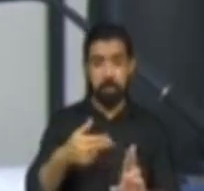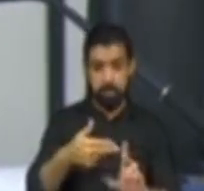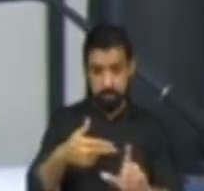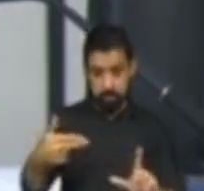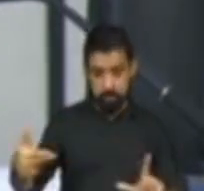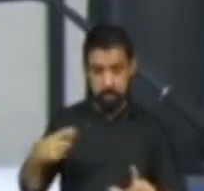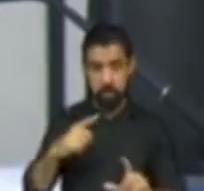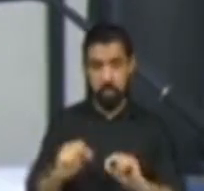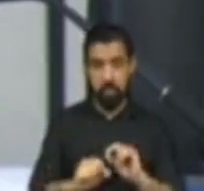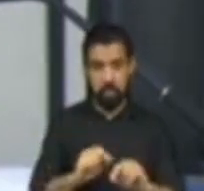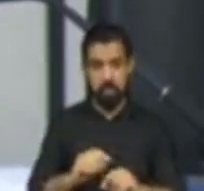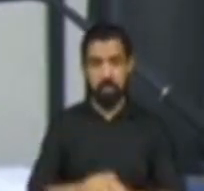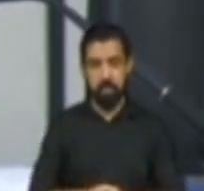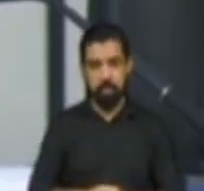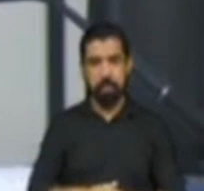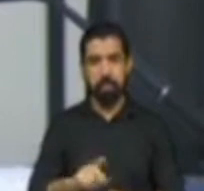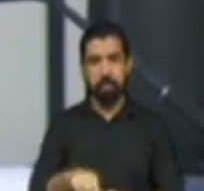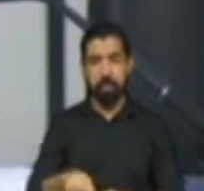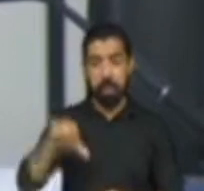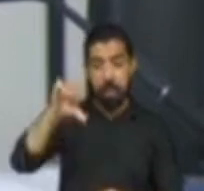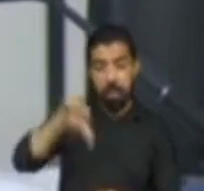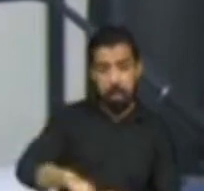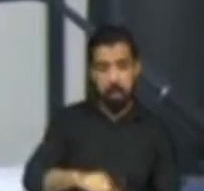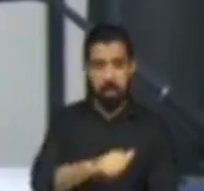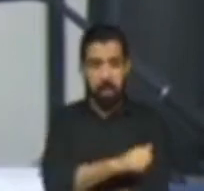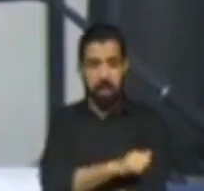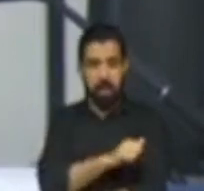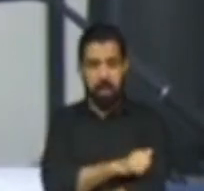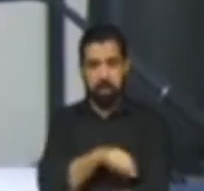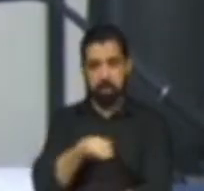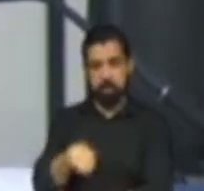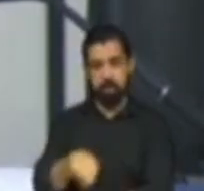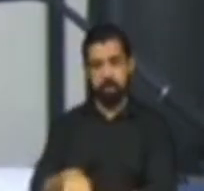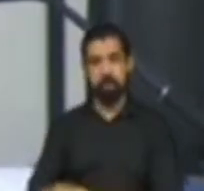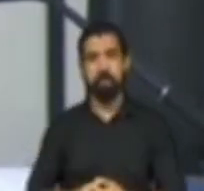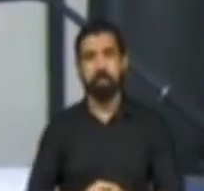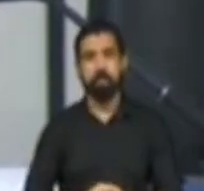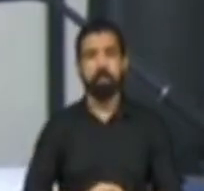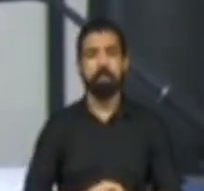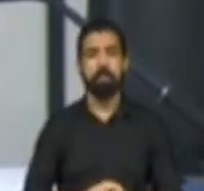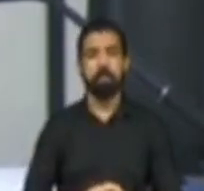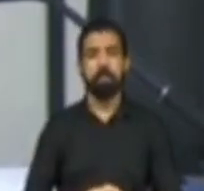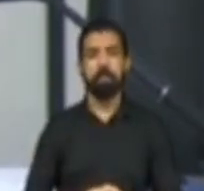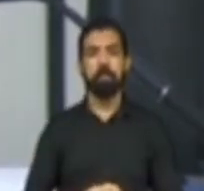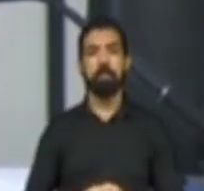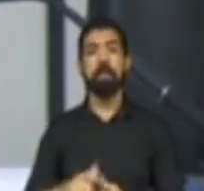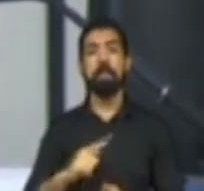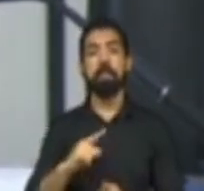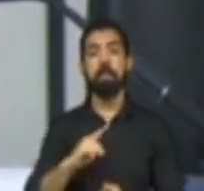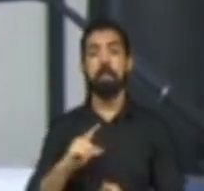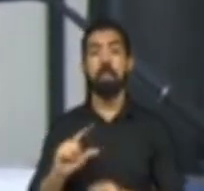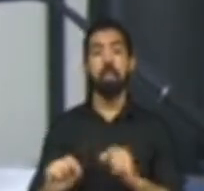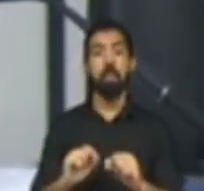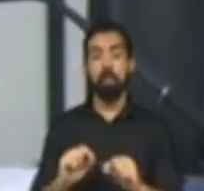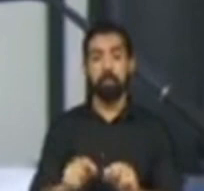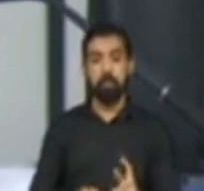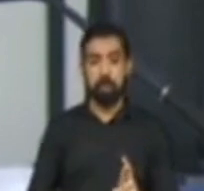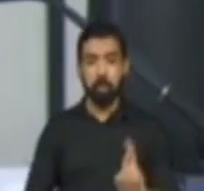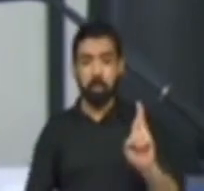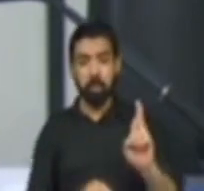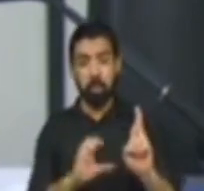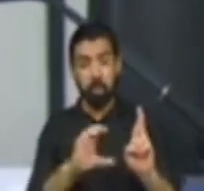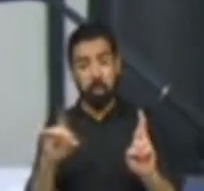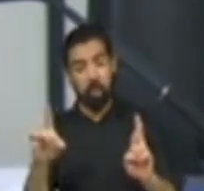falando como ser o pior aluno da sala, ou o pior aluno do colégio, onde aparece uma cena onde o diretor, o coordenador